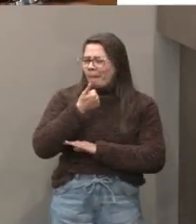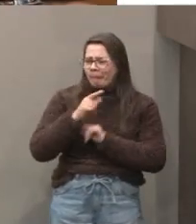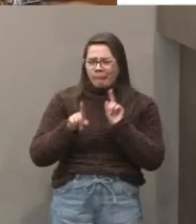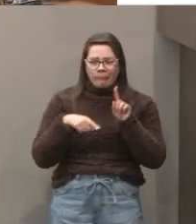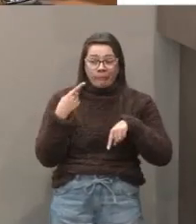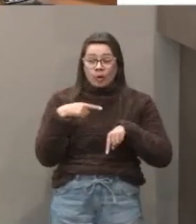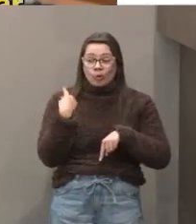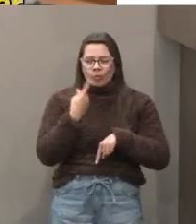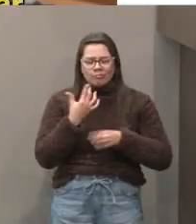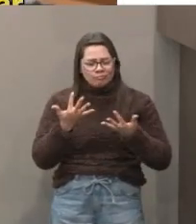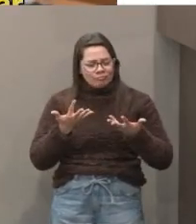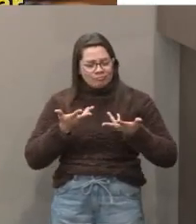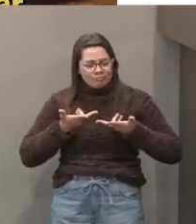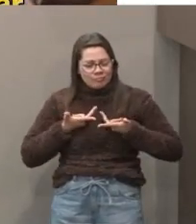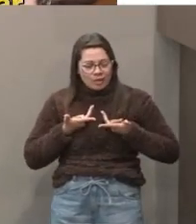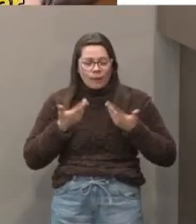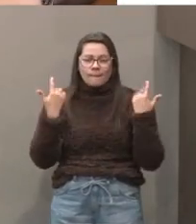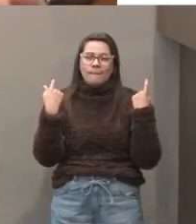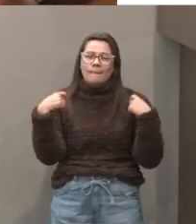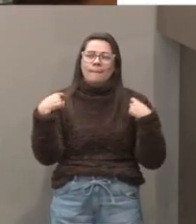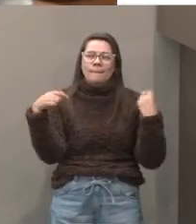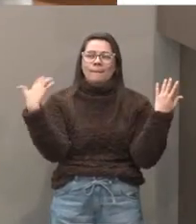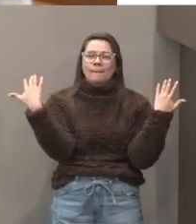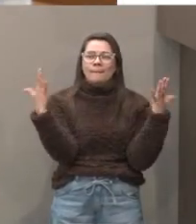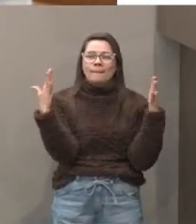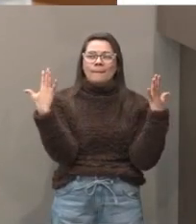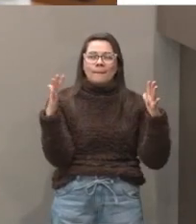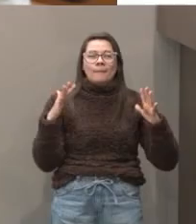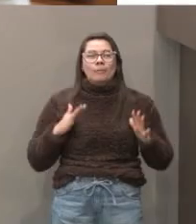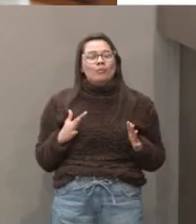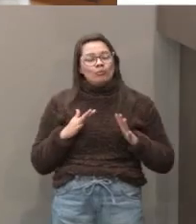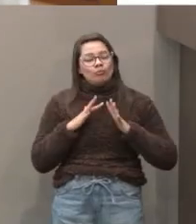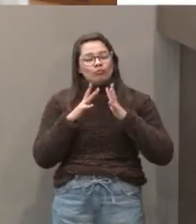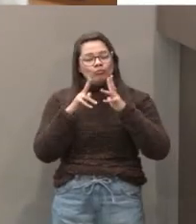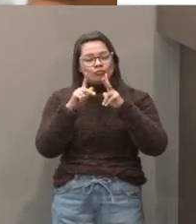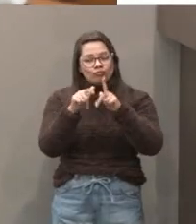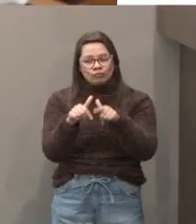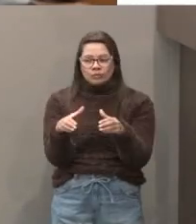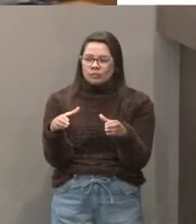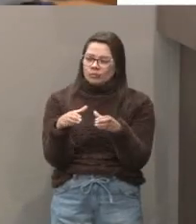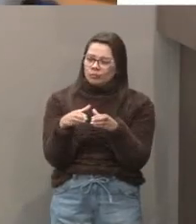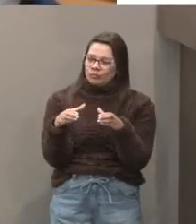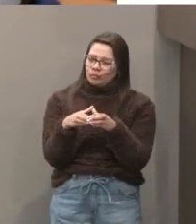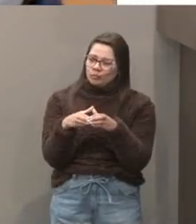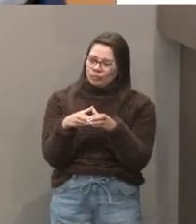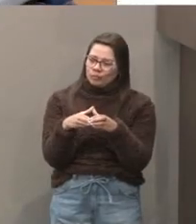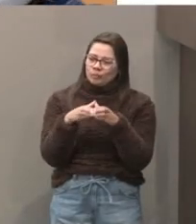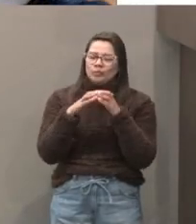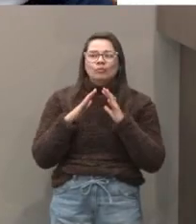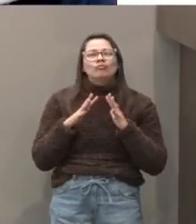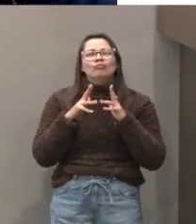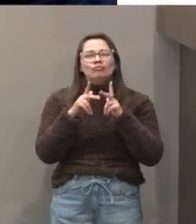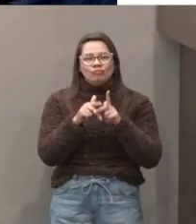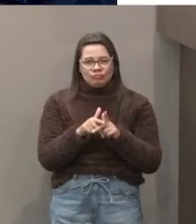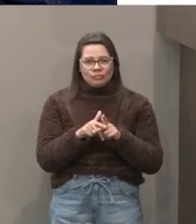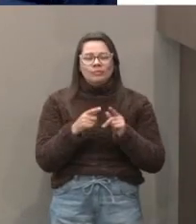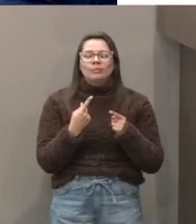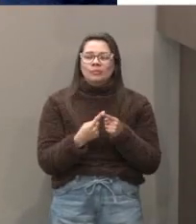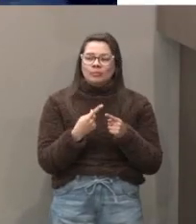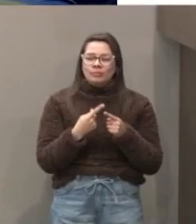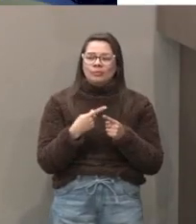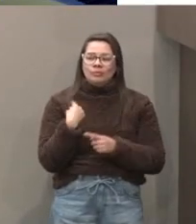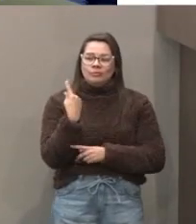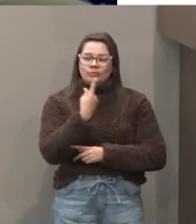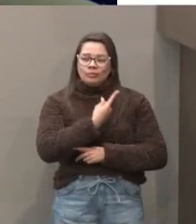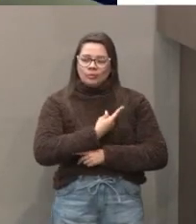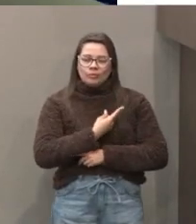é maravilhoso, e só temos que parabenizar toda essa equipe, todo esse grupo IOT aí, porque a